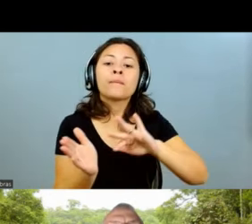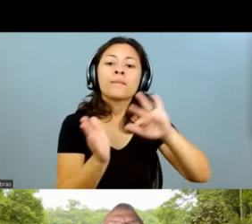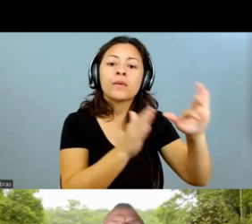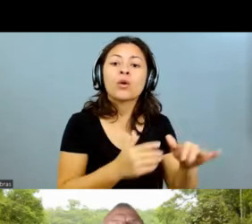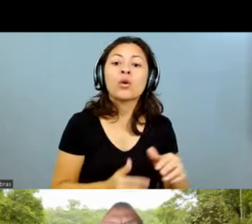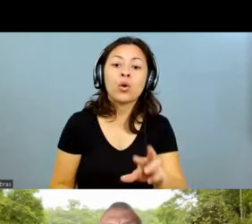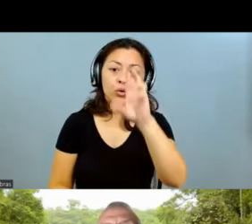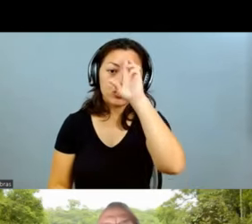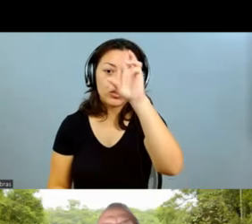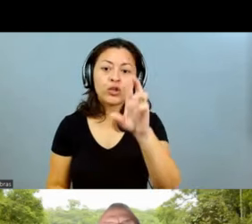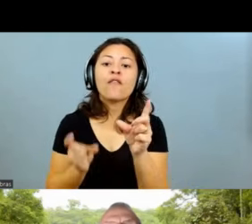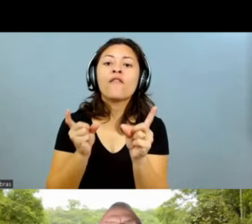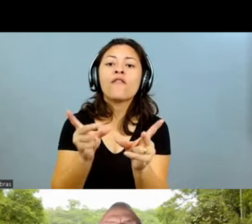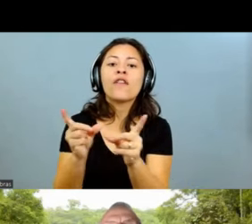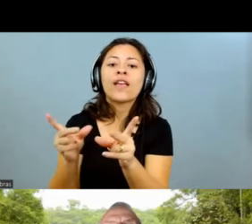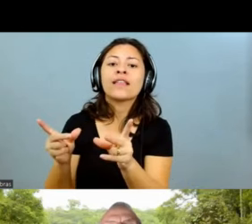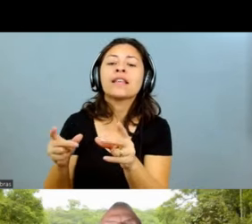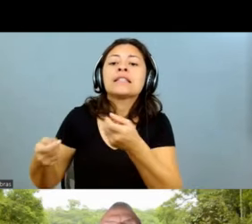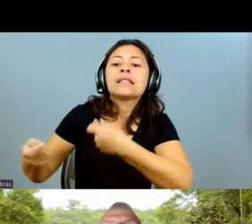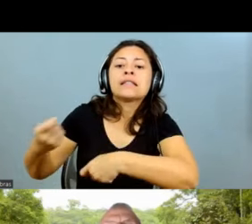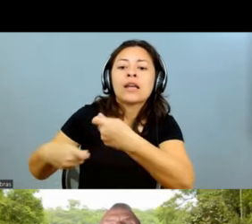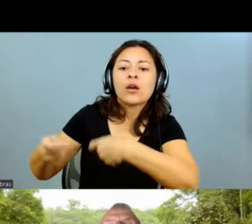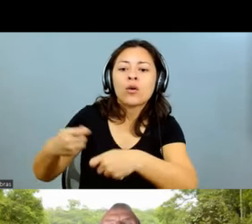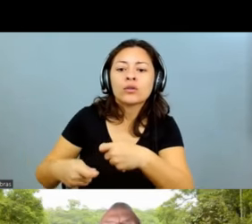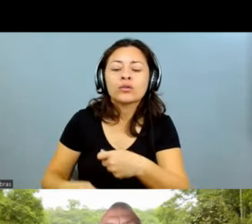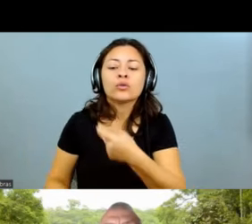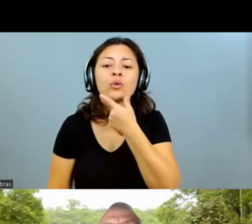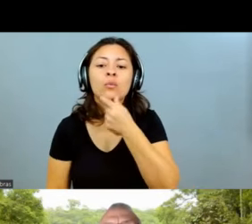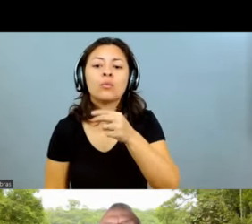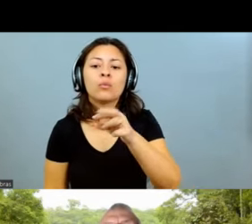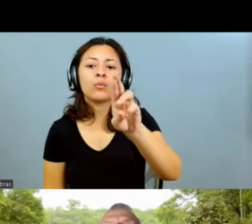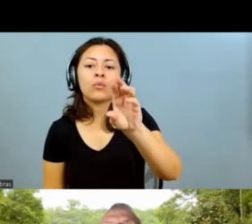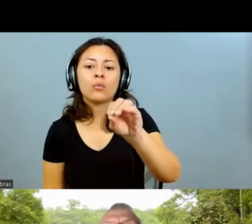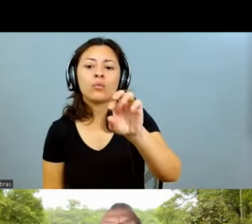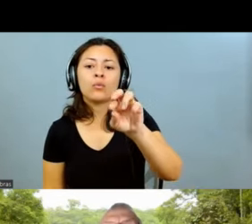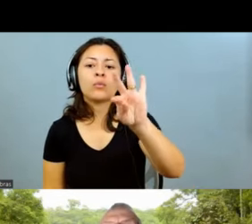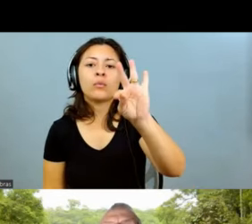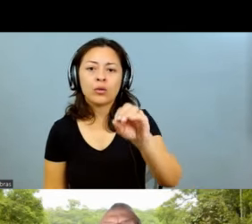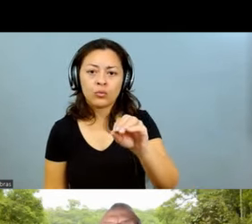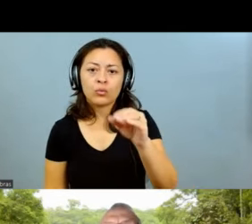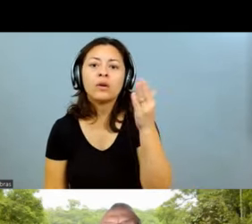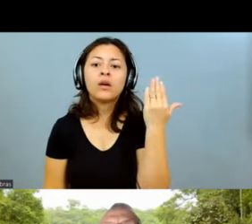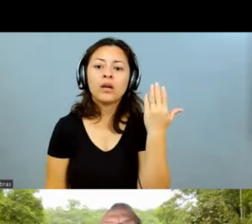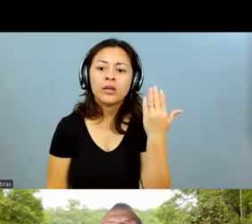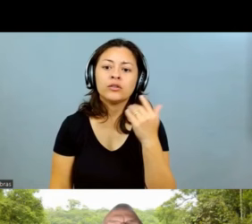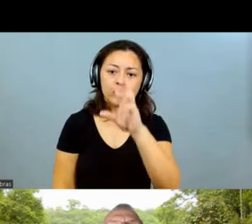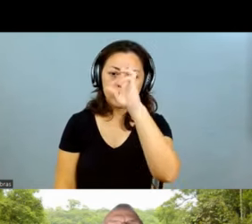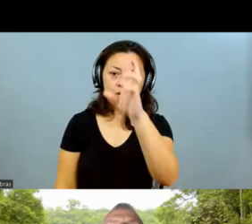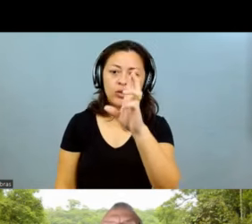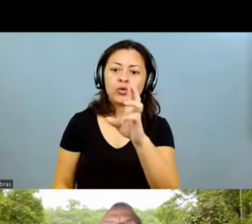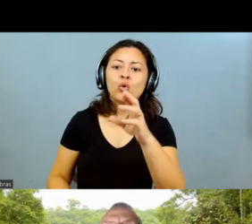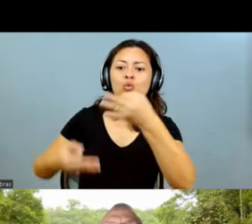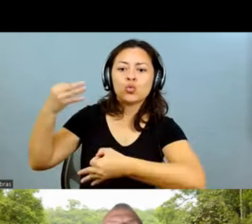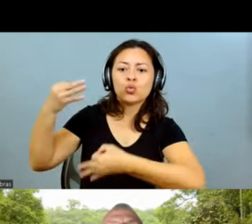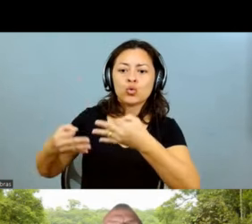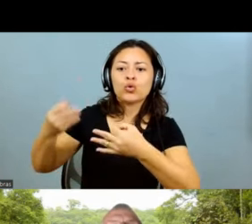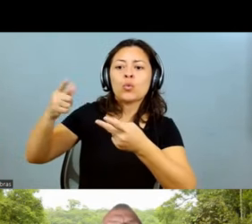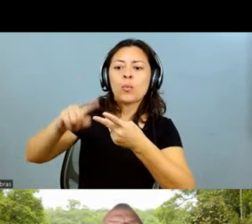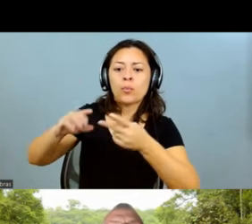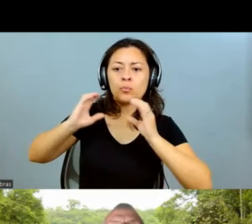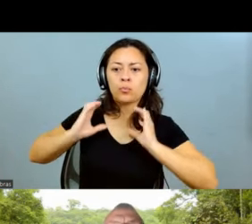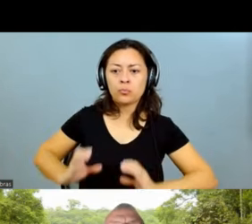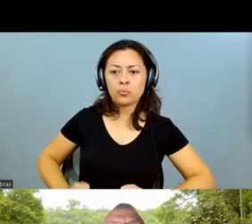Júnior até então gerente jurídico e de compliance o senr Roberto acauan tem 15